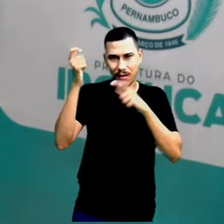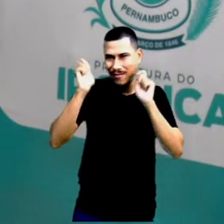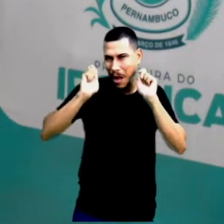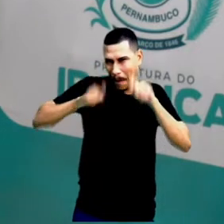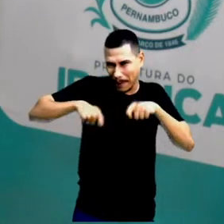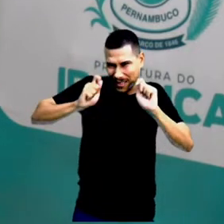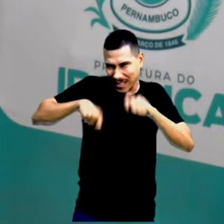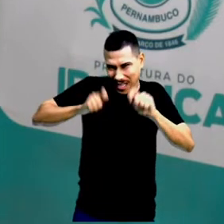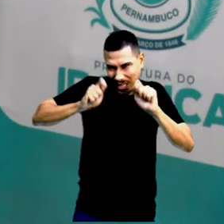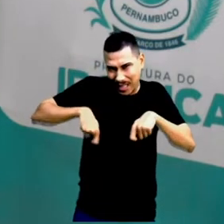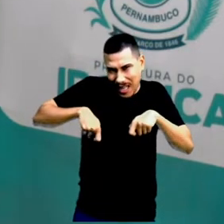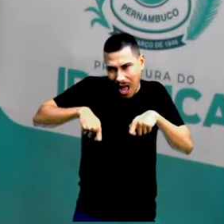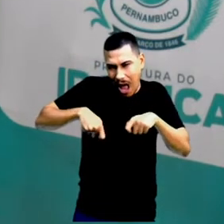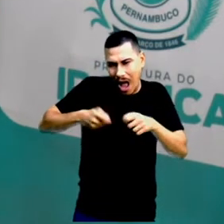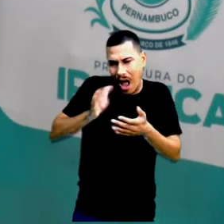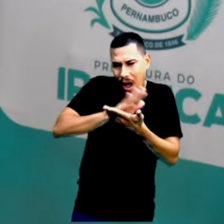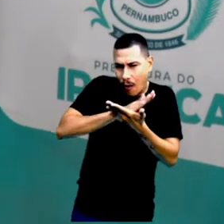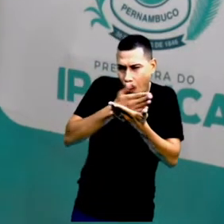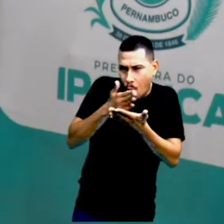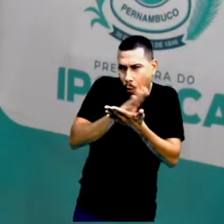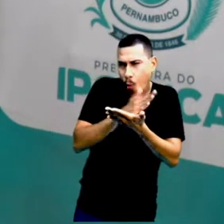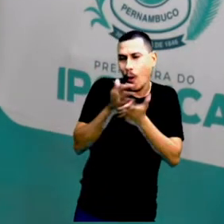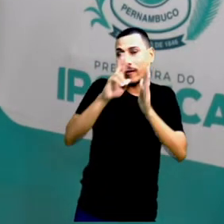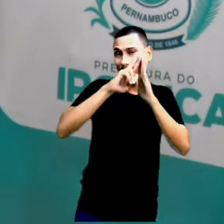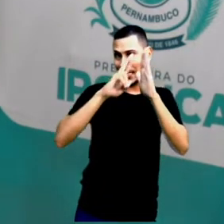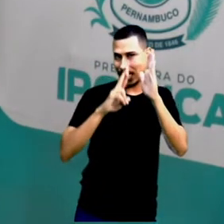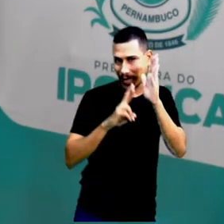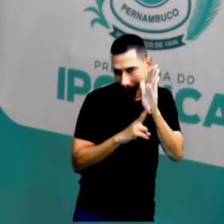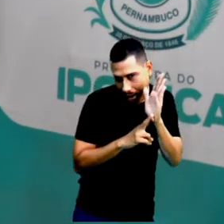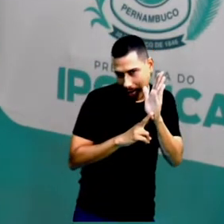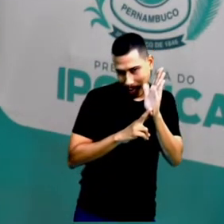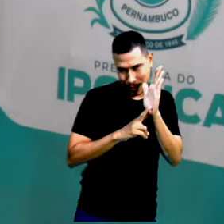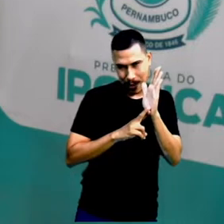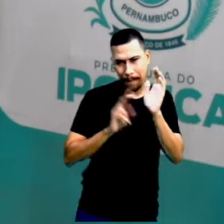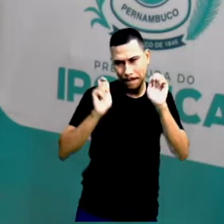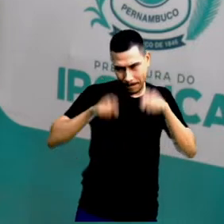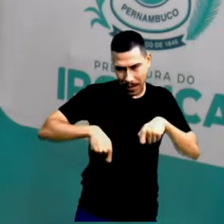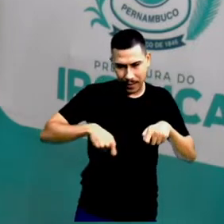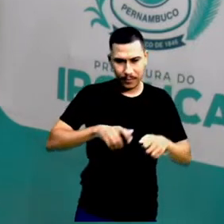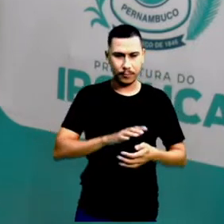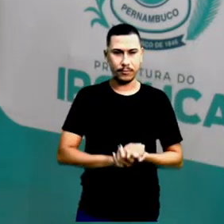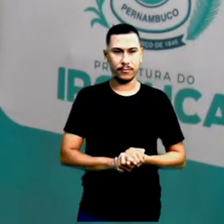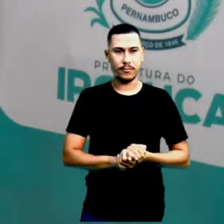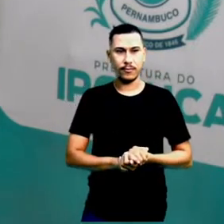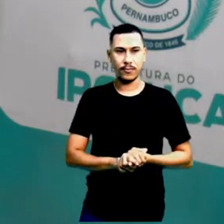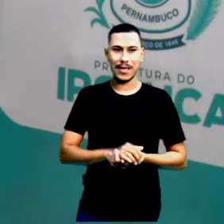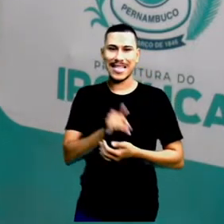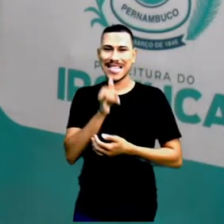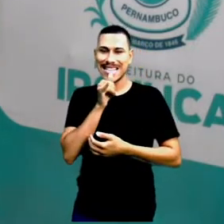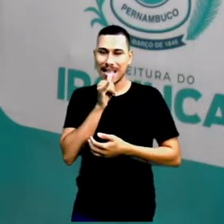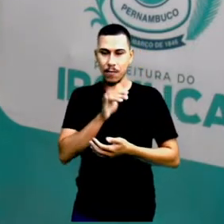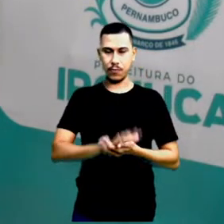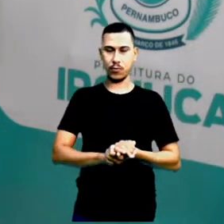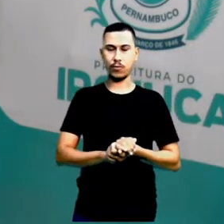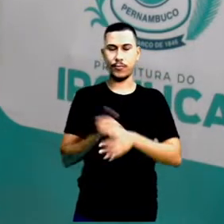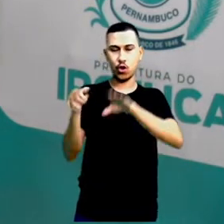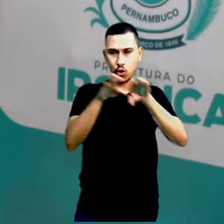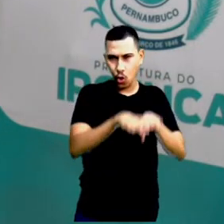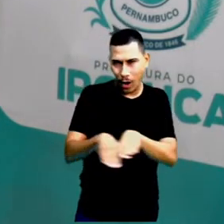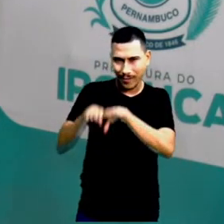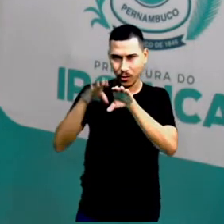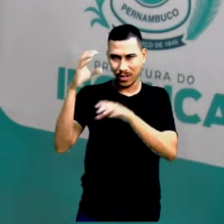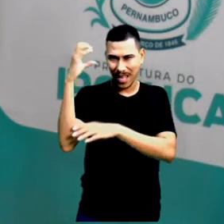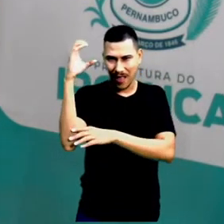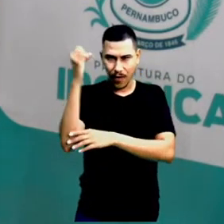vai seguir alguns critérios. Observe. Para o número ser escrito na notação